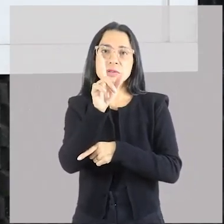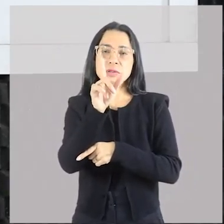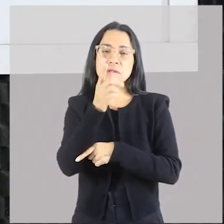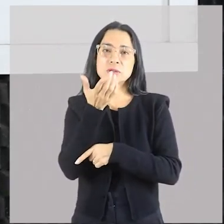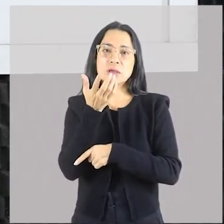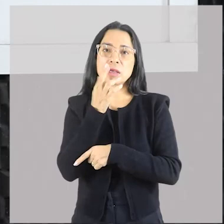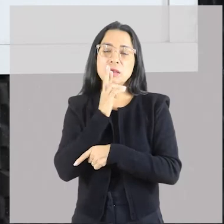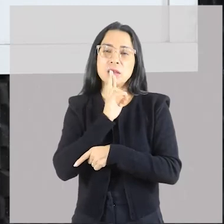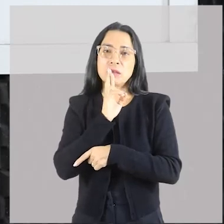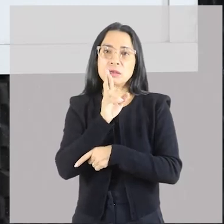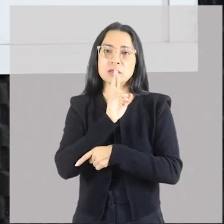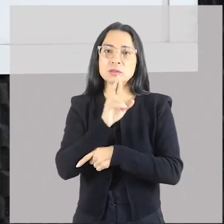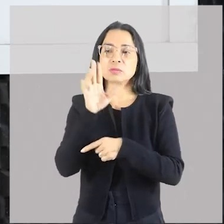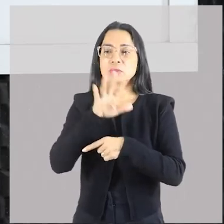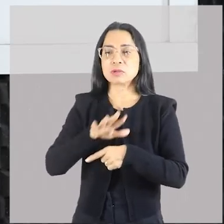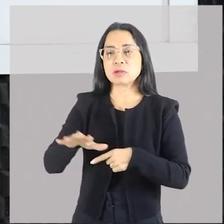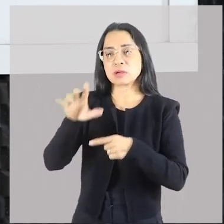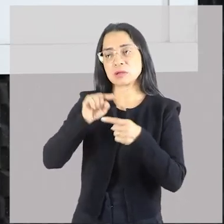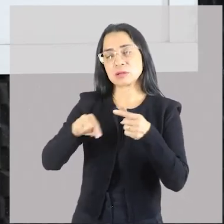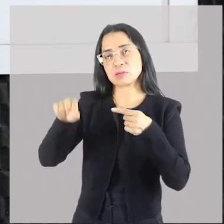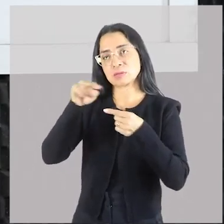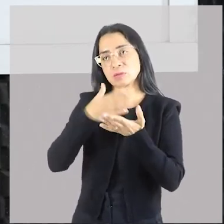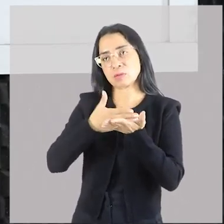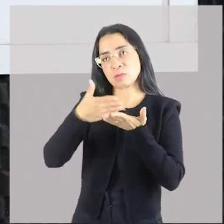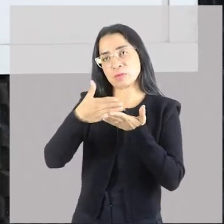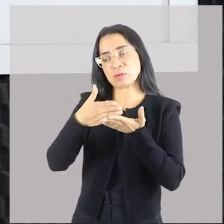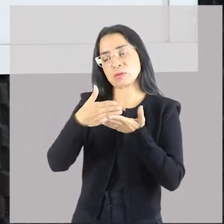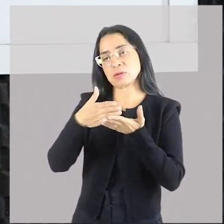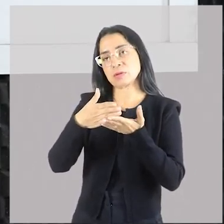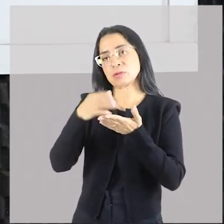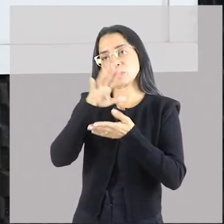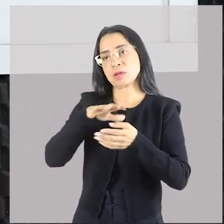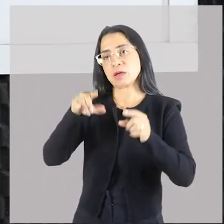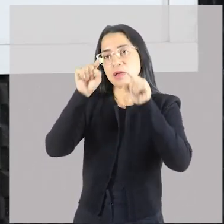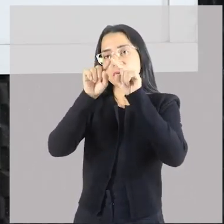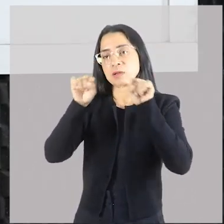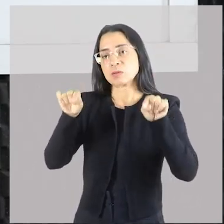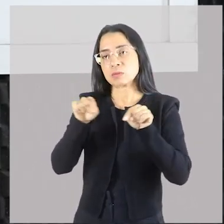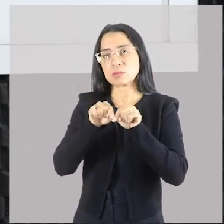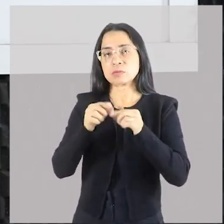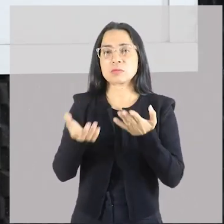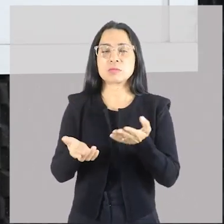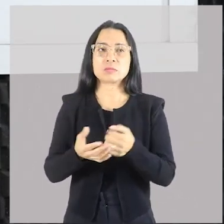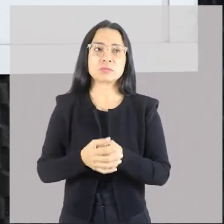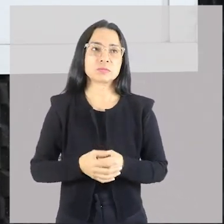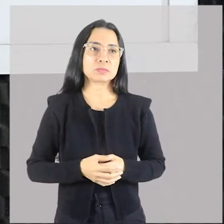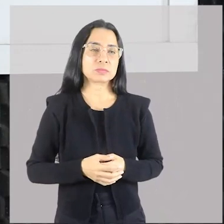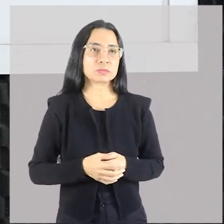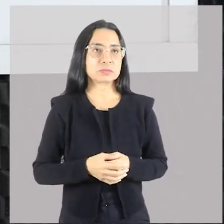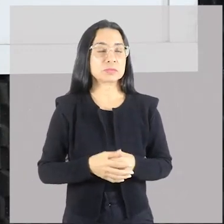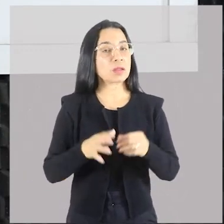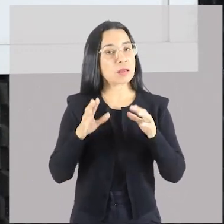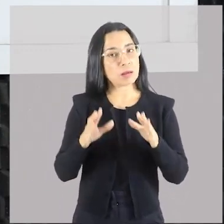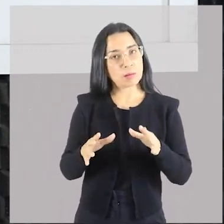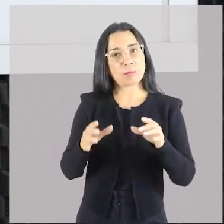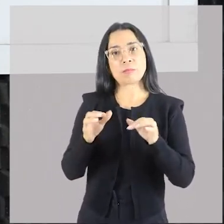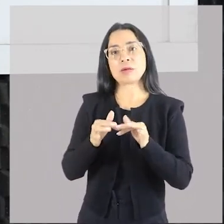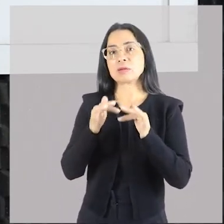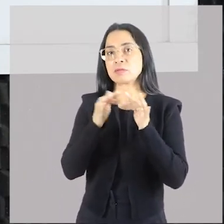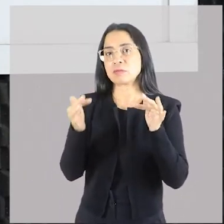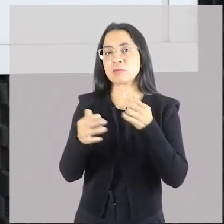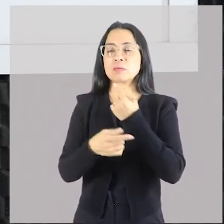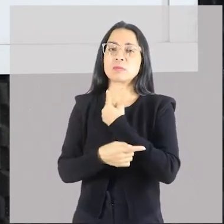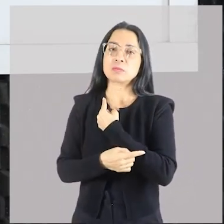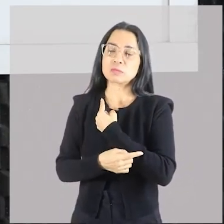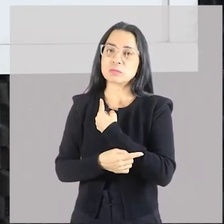do círculo a partir da área do triângulo, tá? A gente não vai entrar em detalhe nesse vídeo aqui, em relação a isso. Mas a área é essa aí, turma,